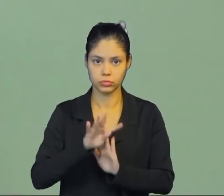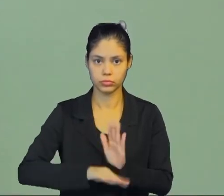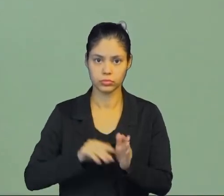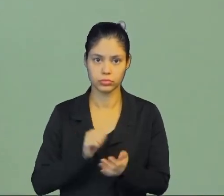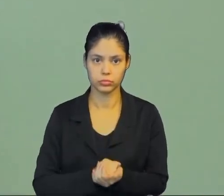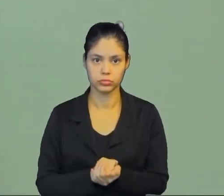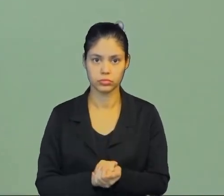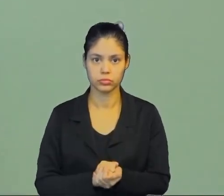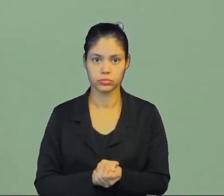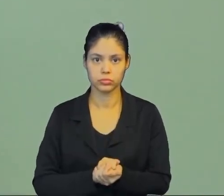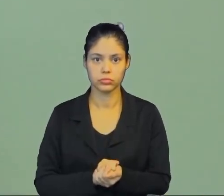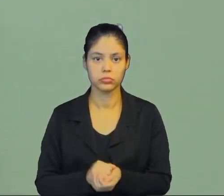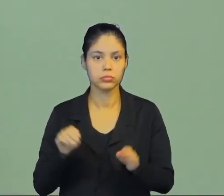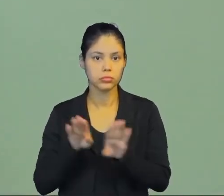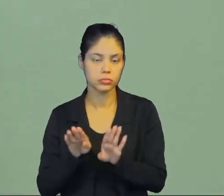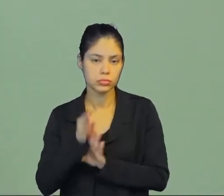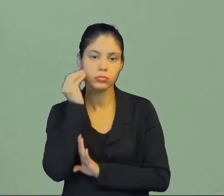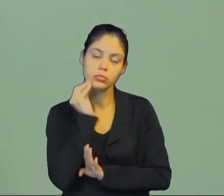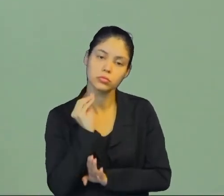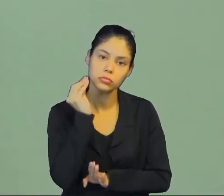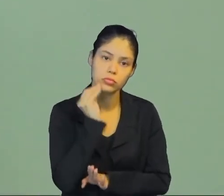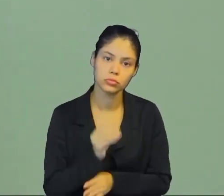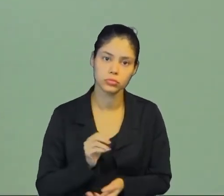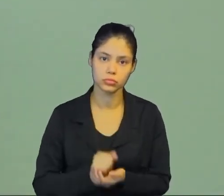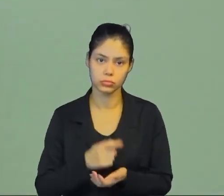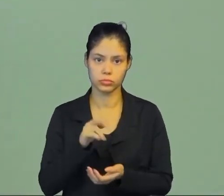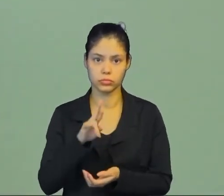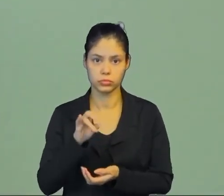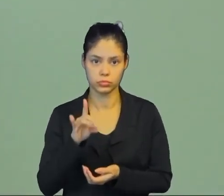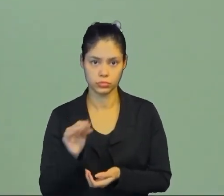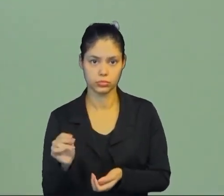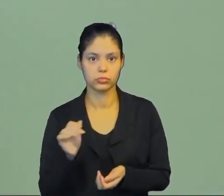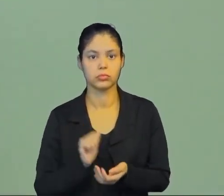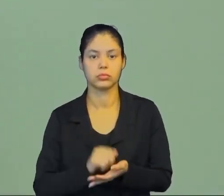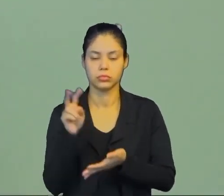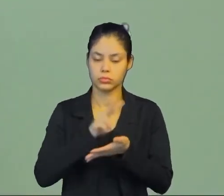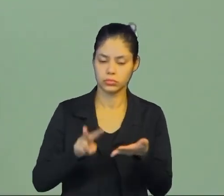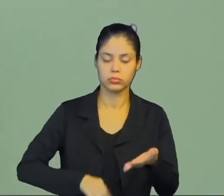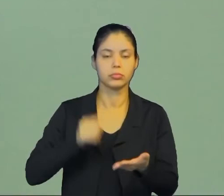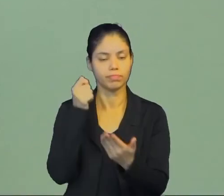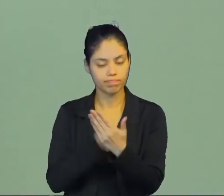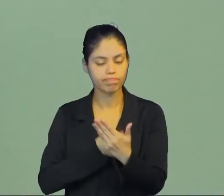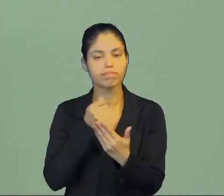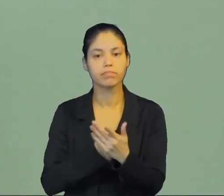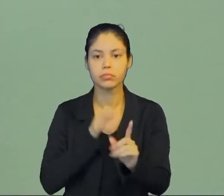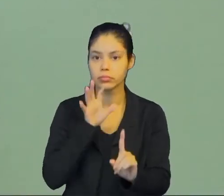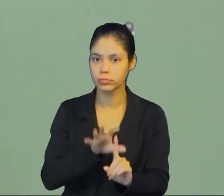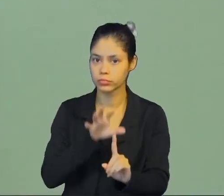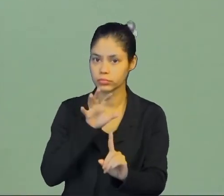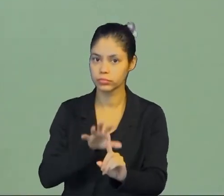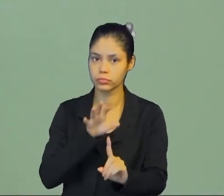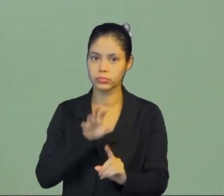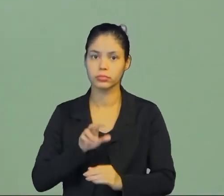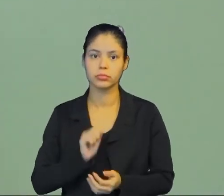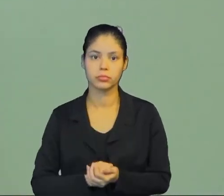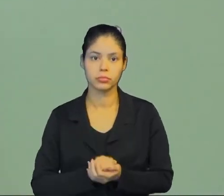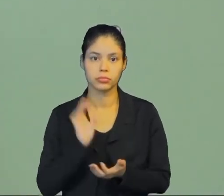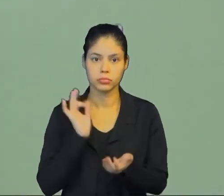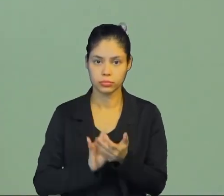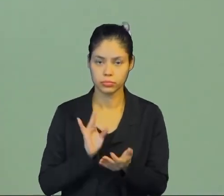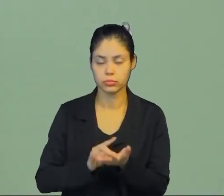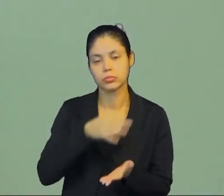né? O gênero editorial, ele tenta ali persuadir o leitor, convencer, né, de fato ali a